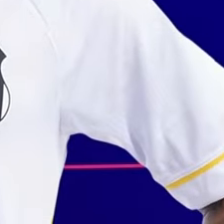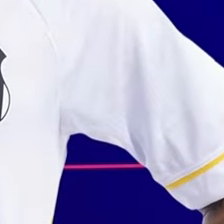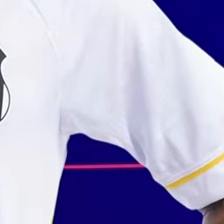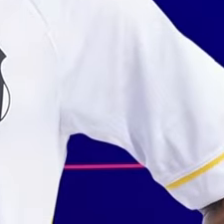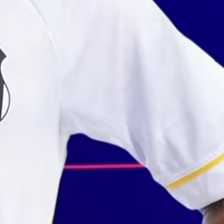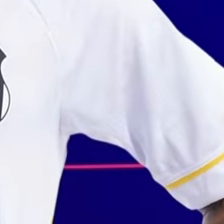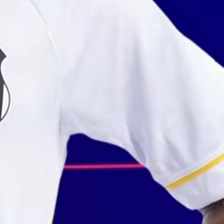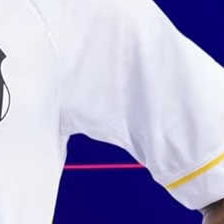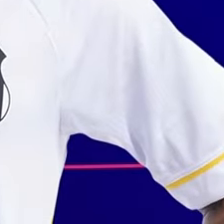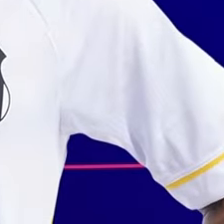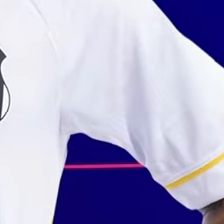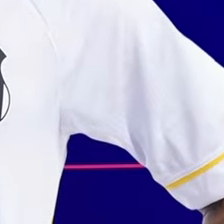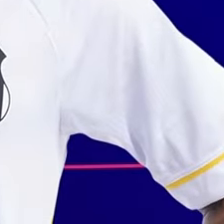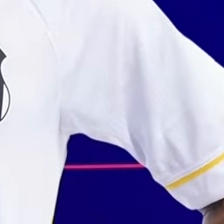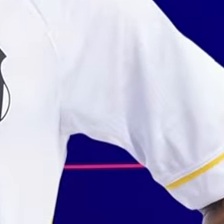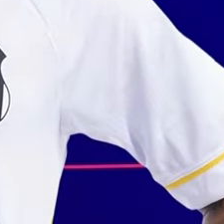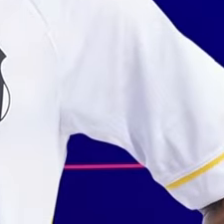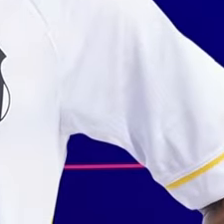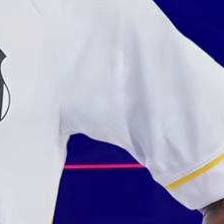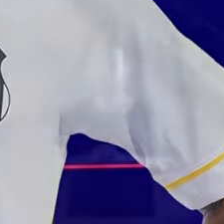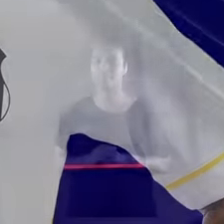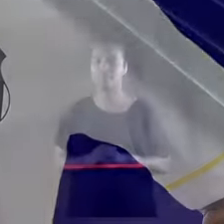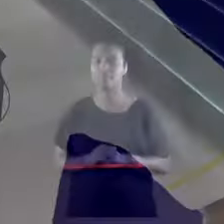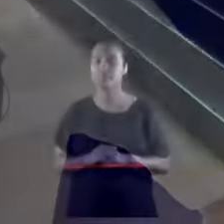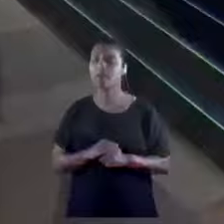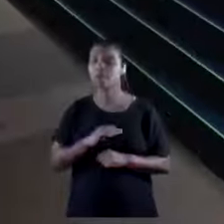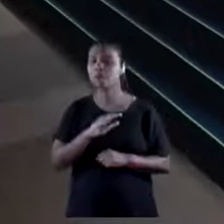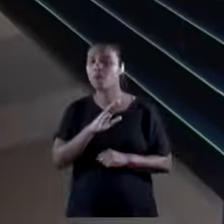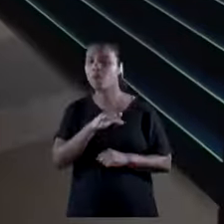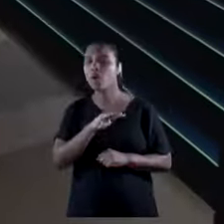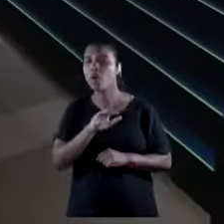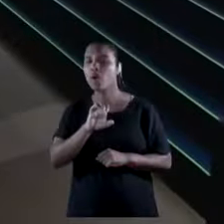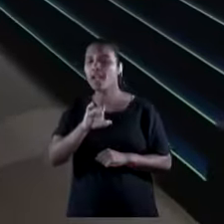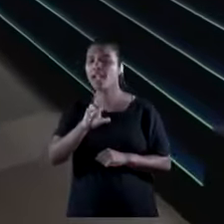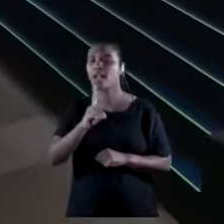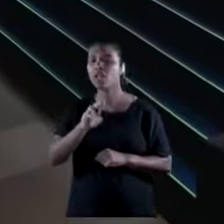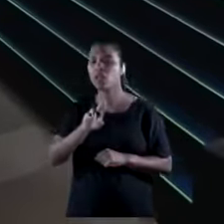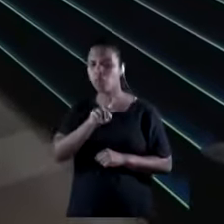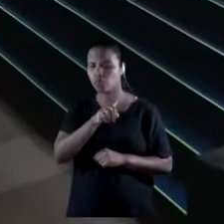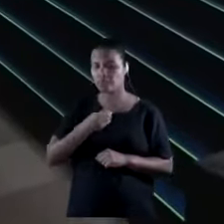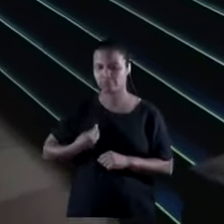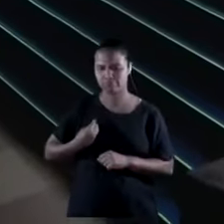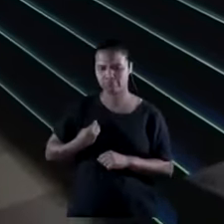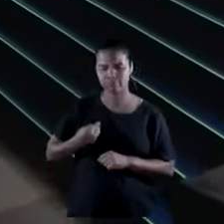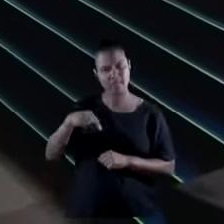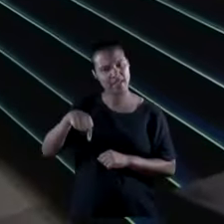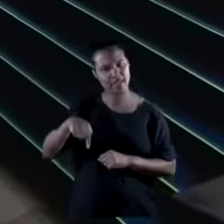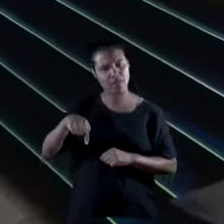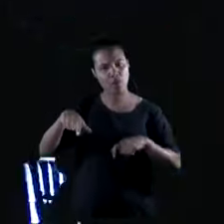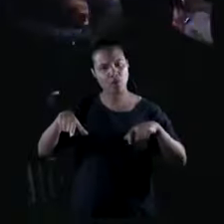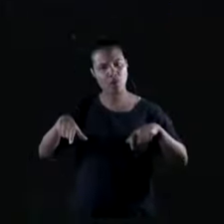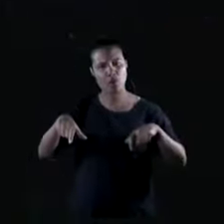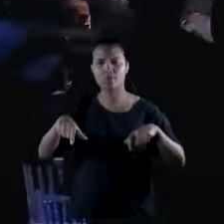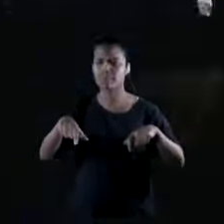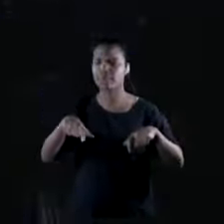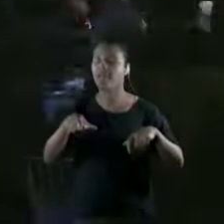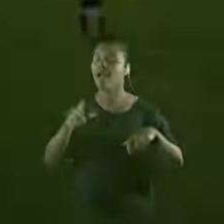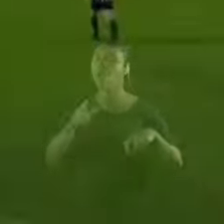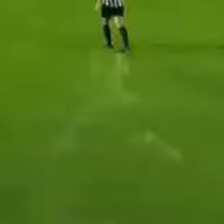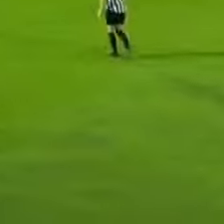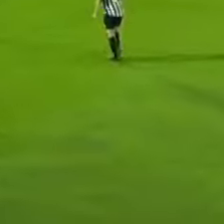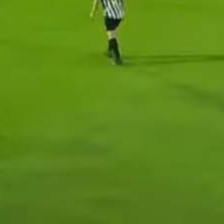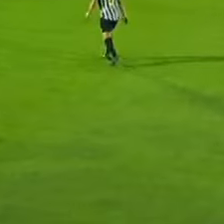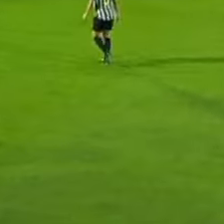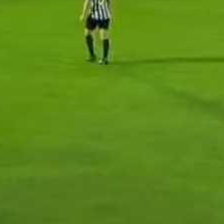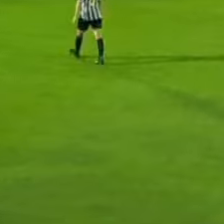Edu, você tava nesse jogo, não tava? Não, você chegou a assistir. O que você achou? Não, foi um belo gol, né? Você